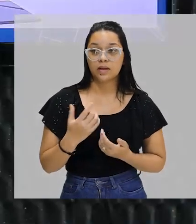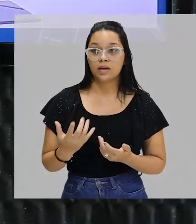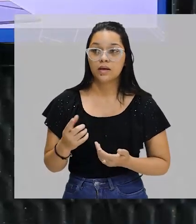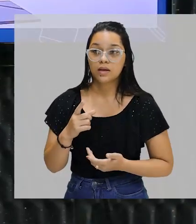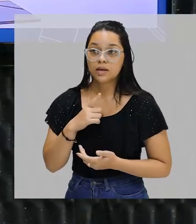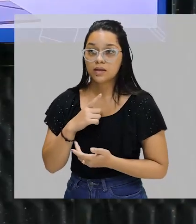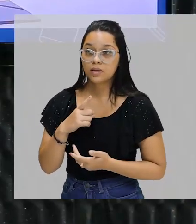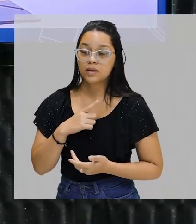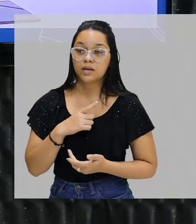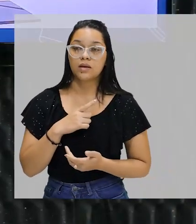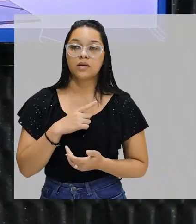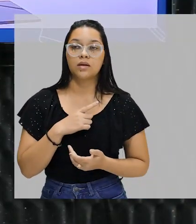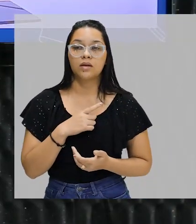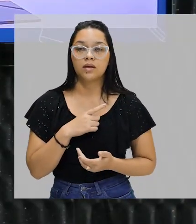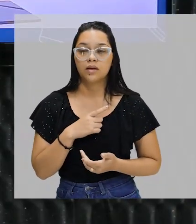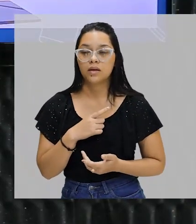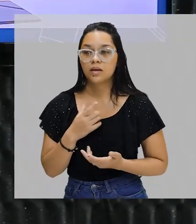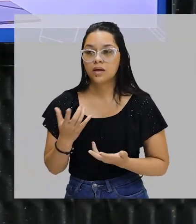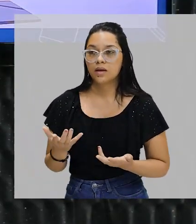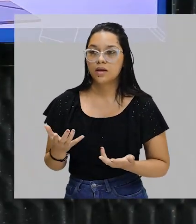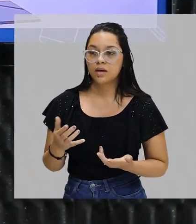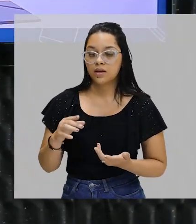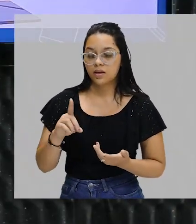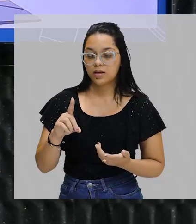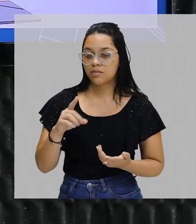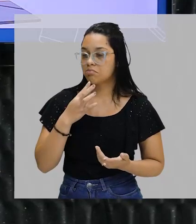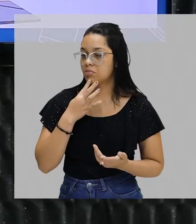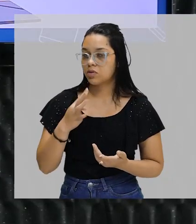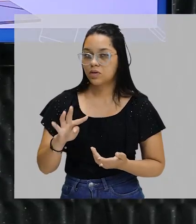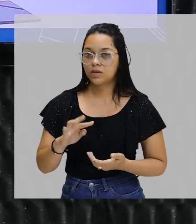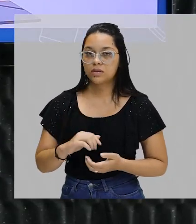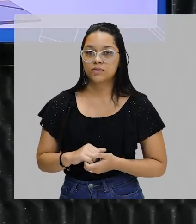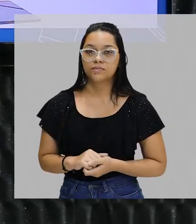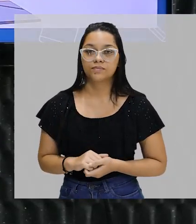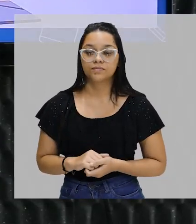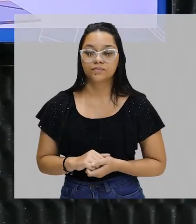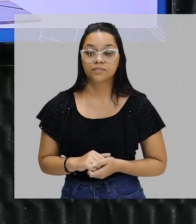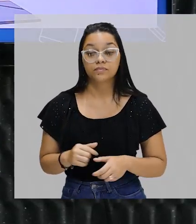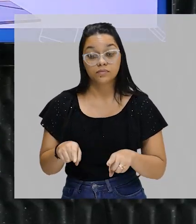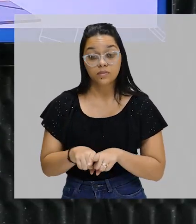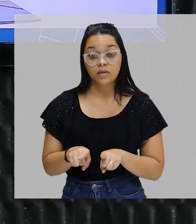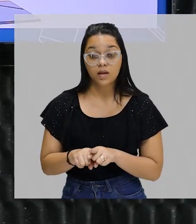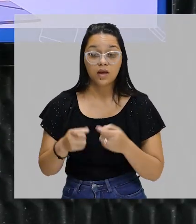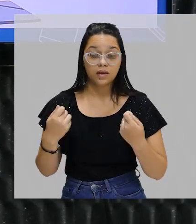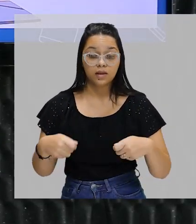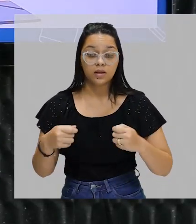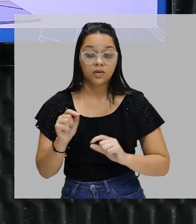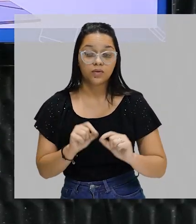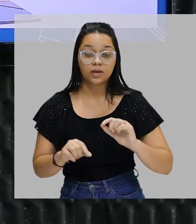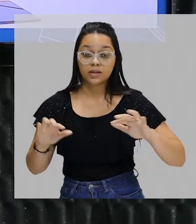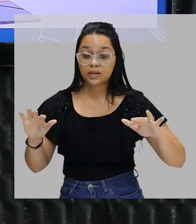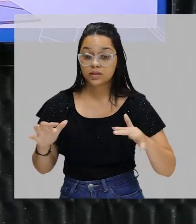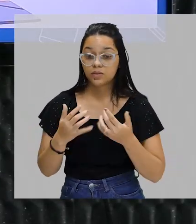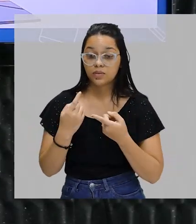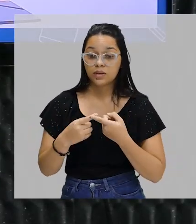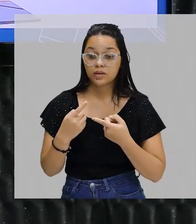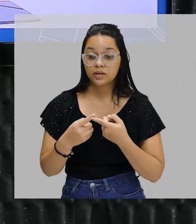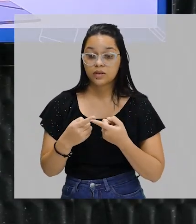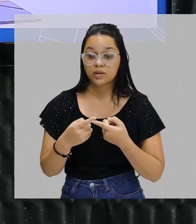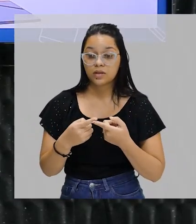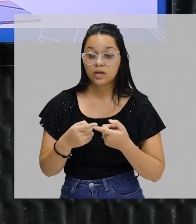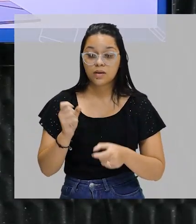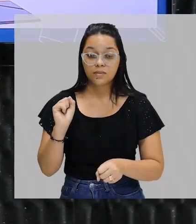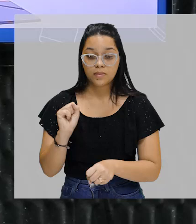solução de concentração desconhecida. É necessário também muita atenção, pois é